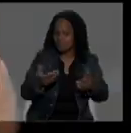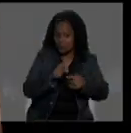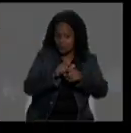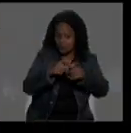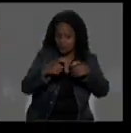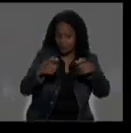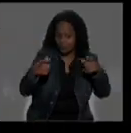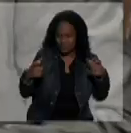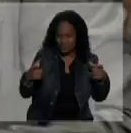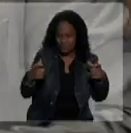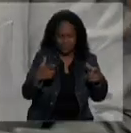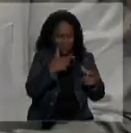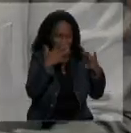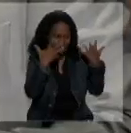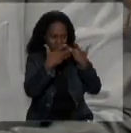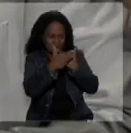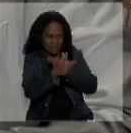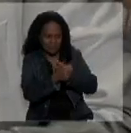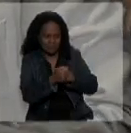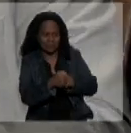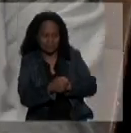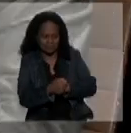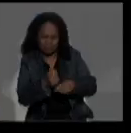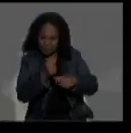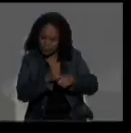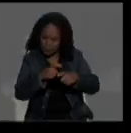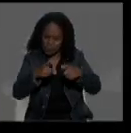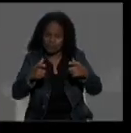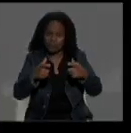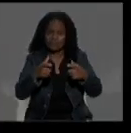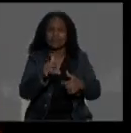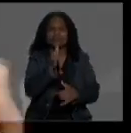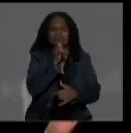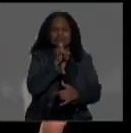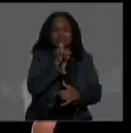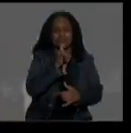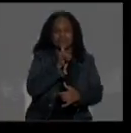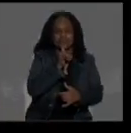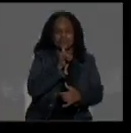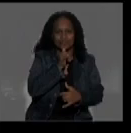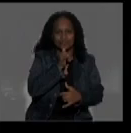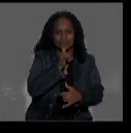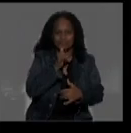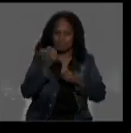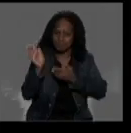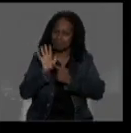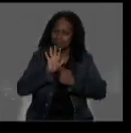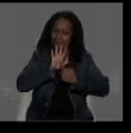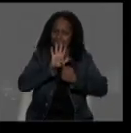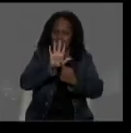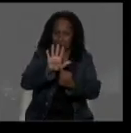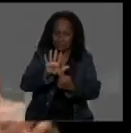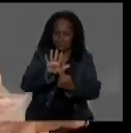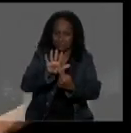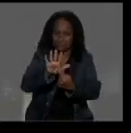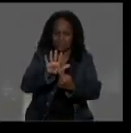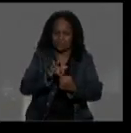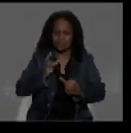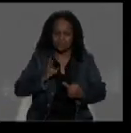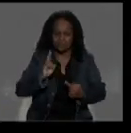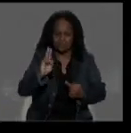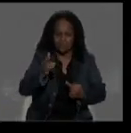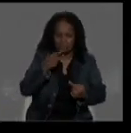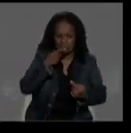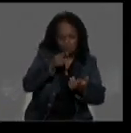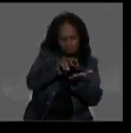esse foi o grande... Lição maravilhosa, né, Lelete? Esse é um grande exemplo que eu, sempre que falo